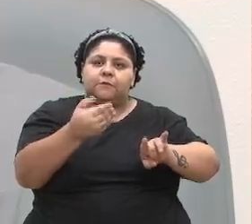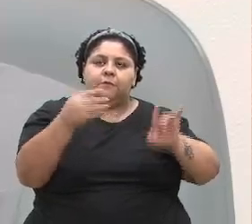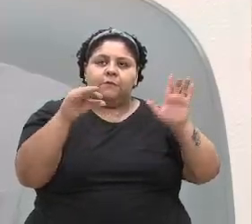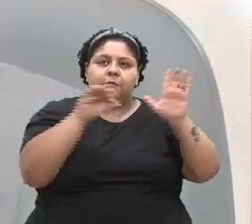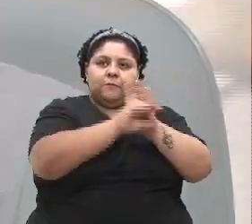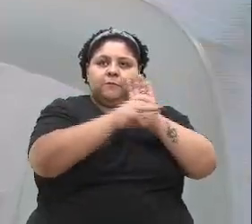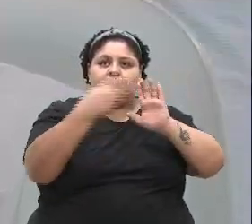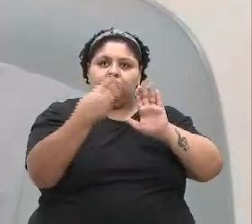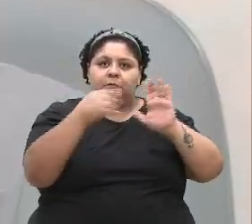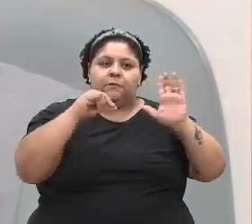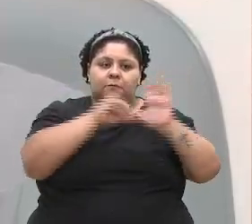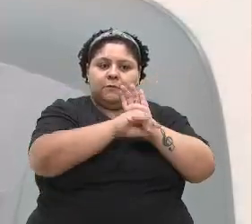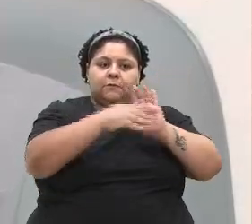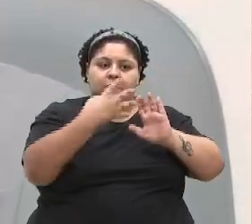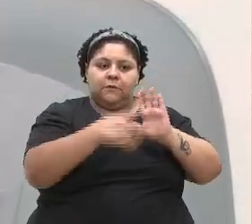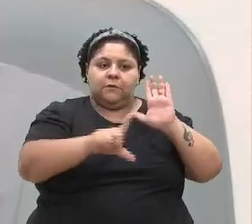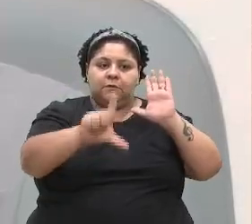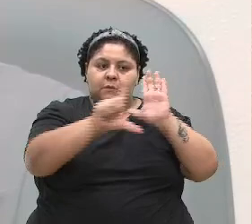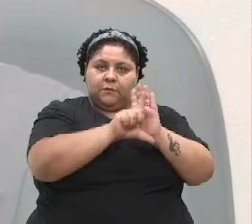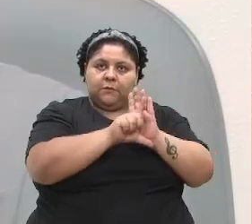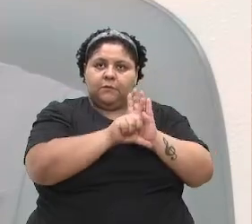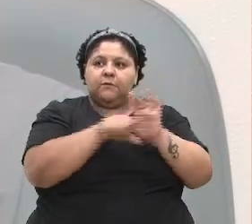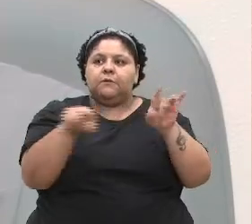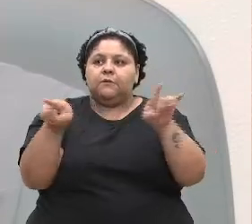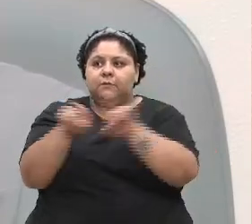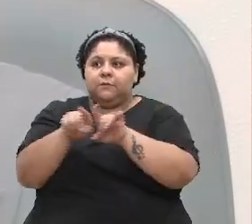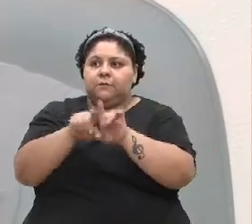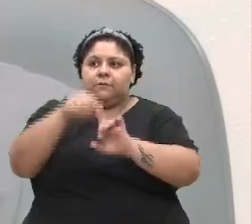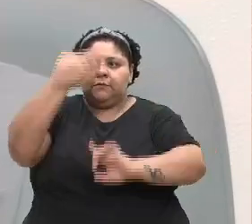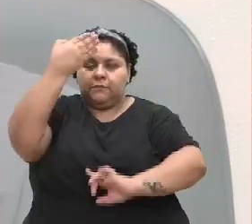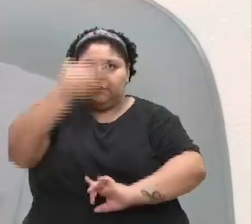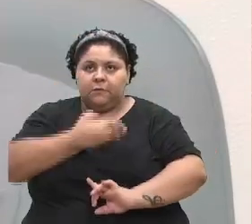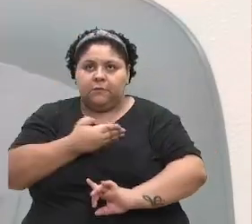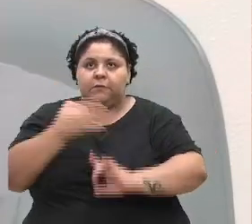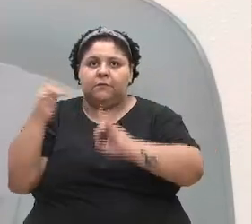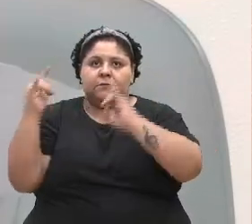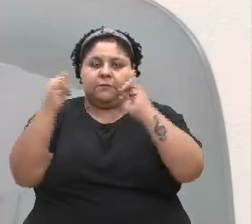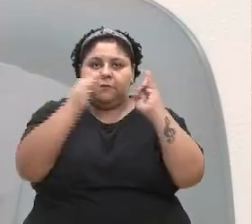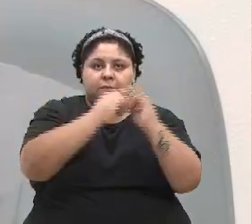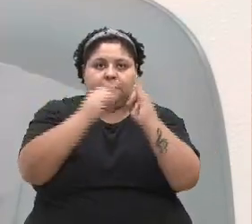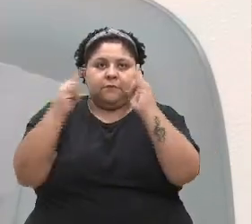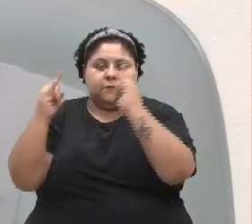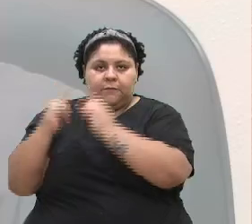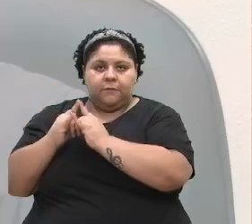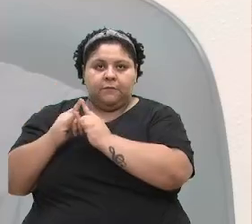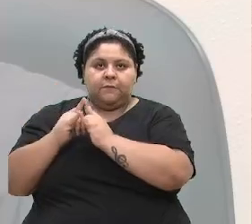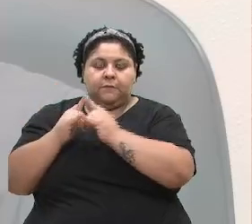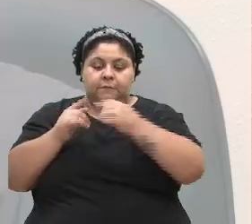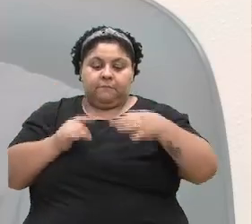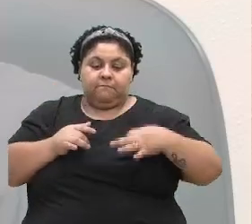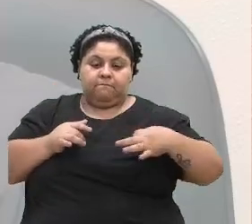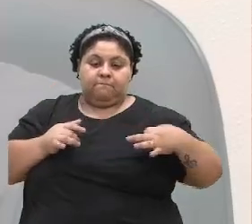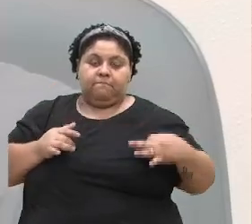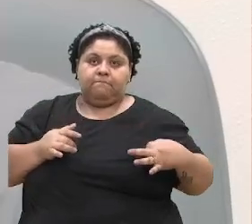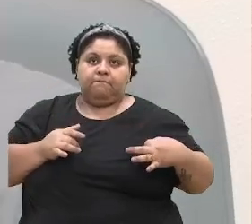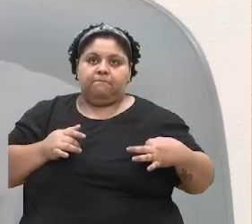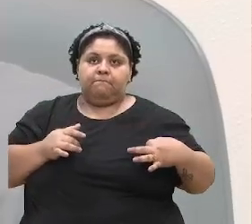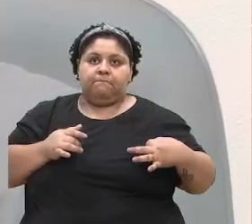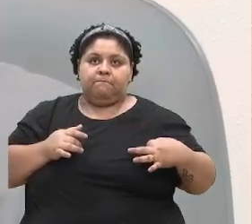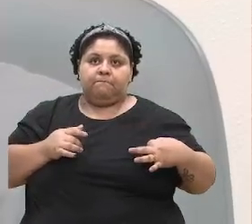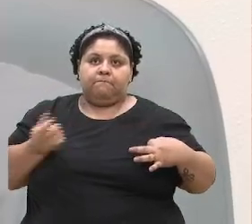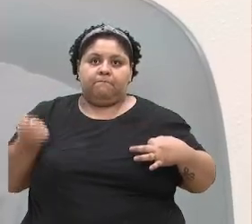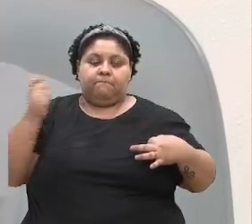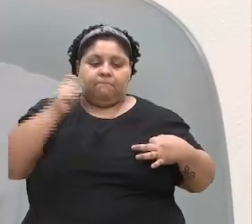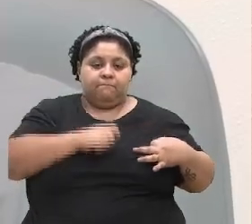3º, inciso 4º da lei. Também está comprovado que a entidade promoveu atividades filantrópicas a teor do que preleciona o